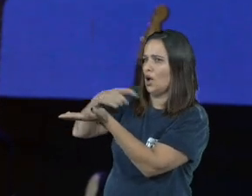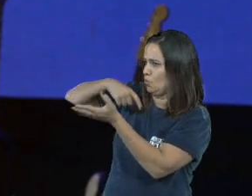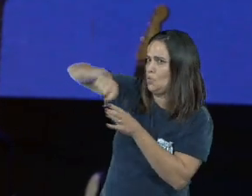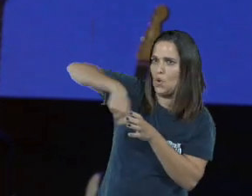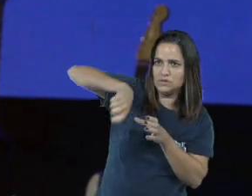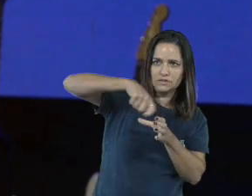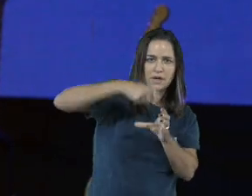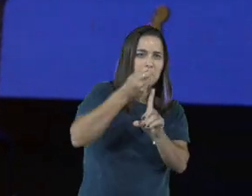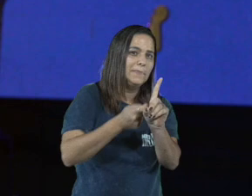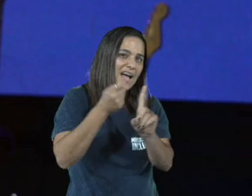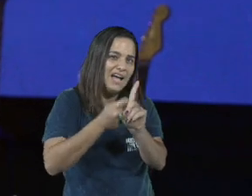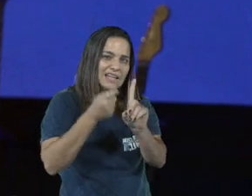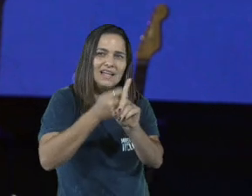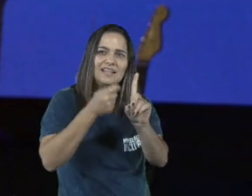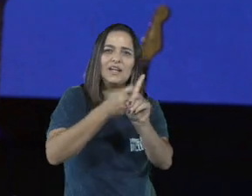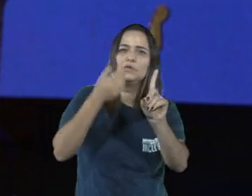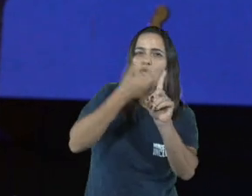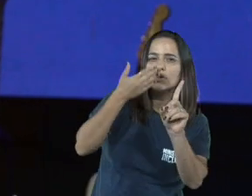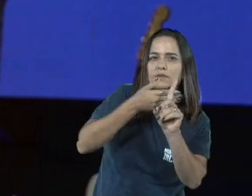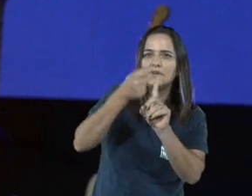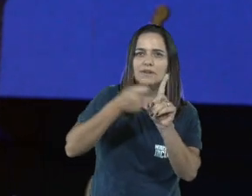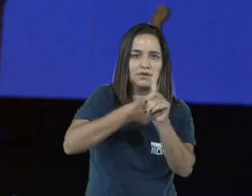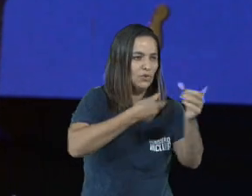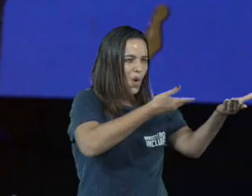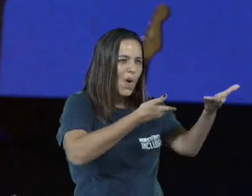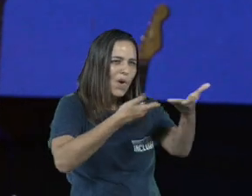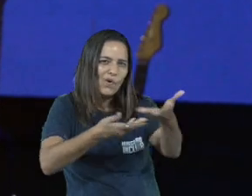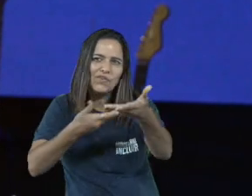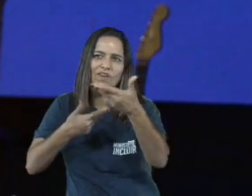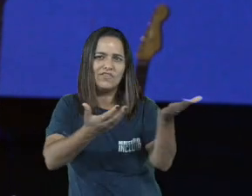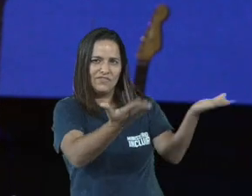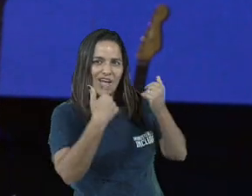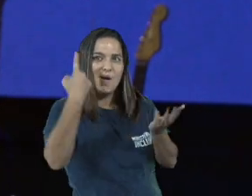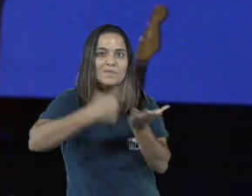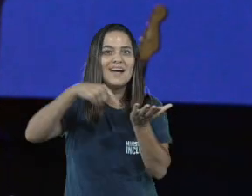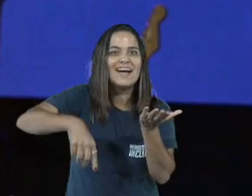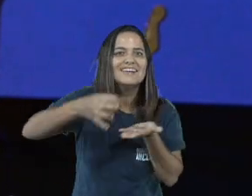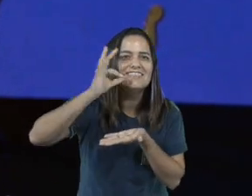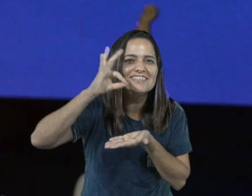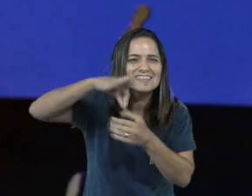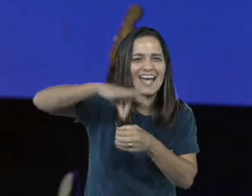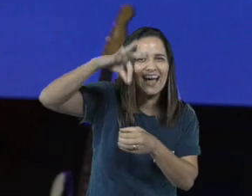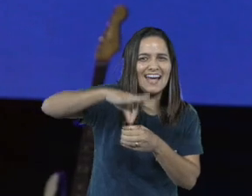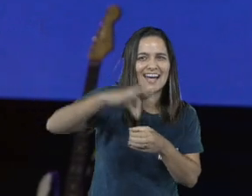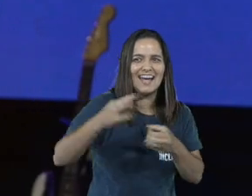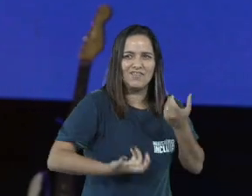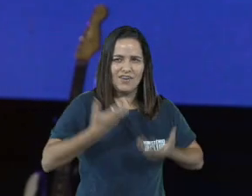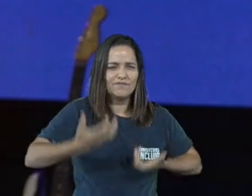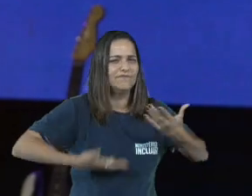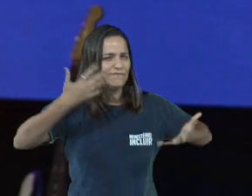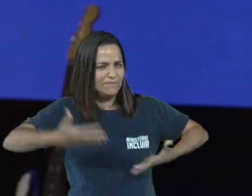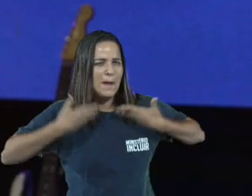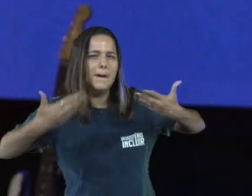vou chamar as mulheres do bairro para tu comer bolinho de banana e vai ter um chá do Avivamento aqui no meio da rua e vai ter as mulheres todo na rua que que